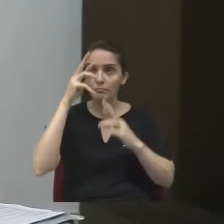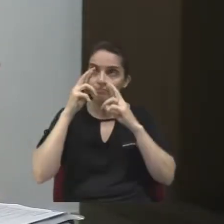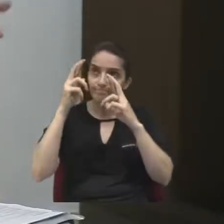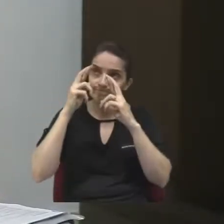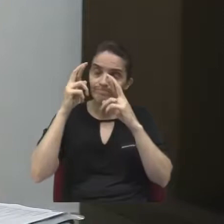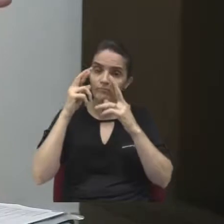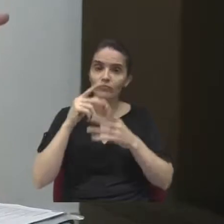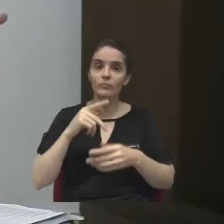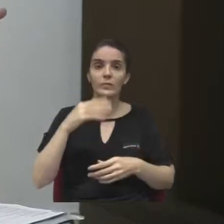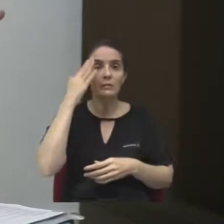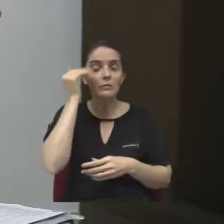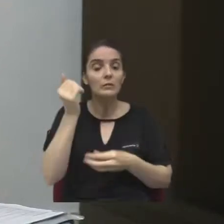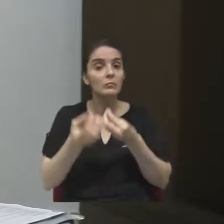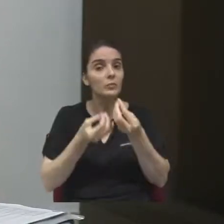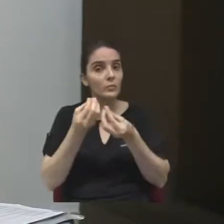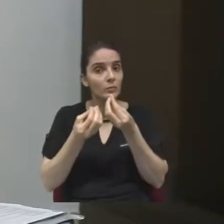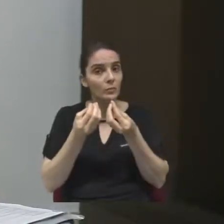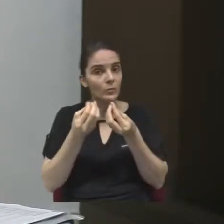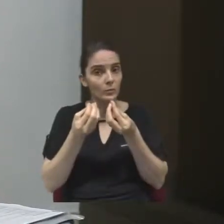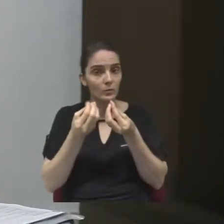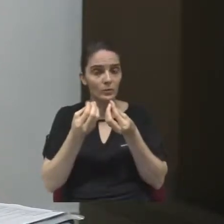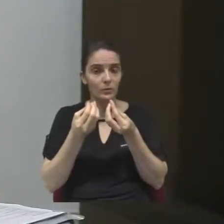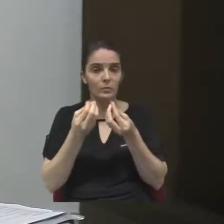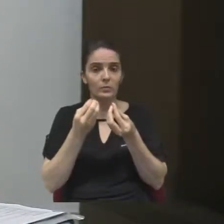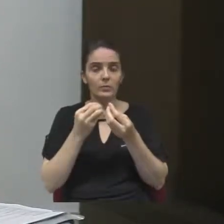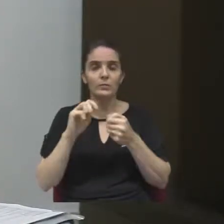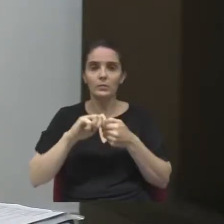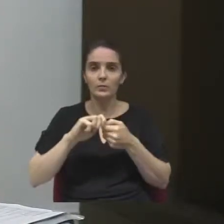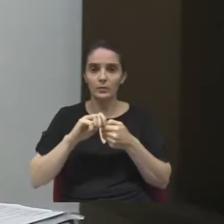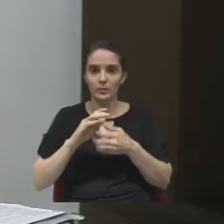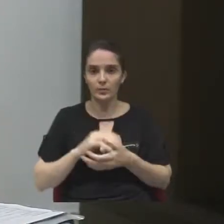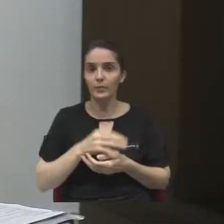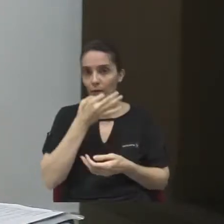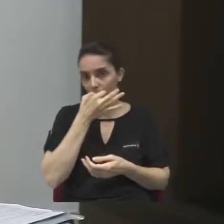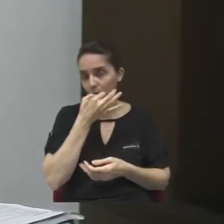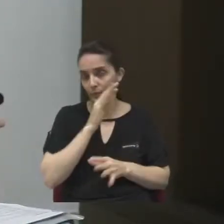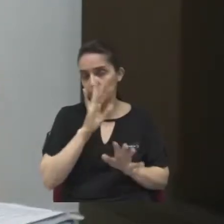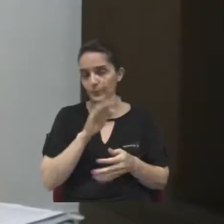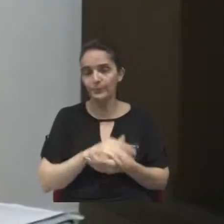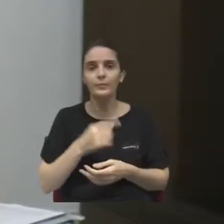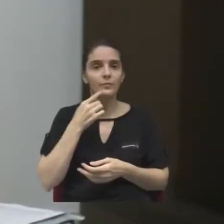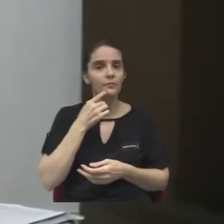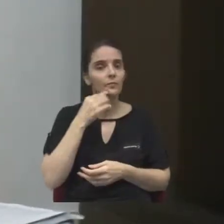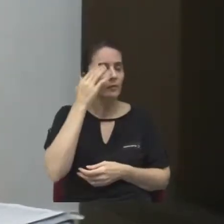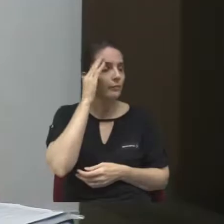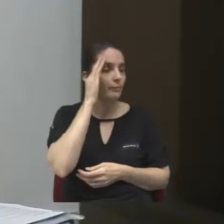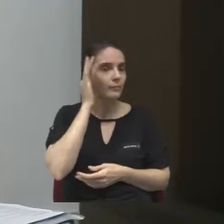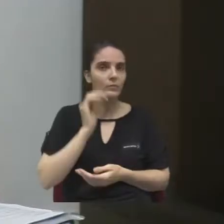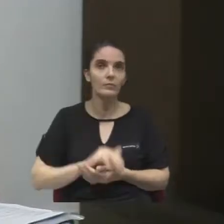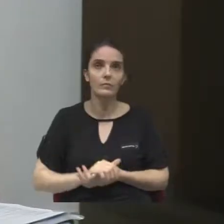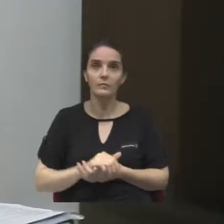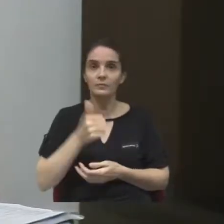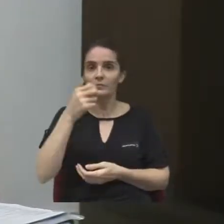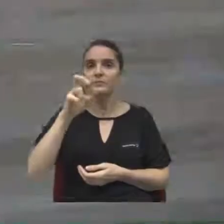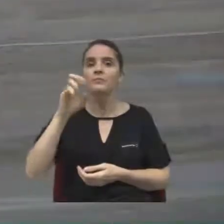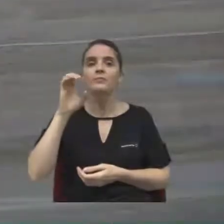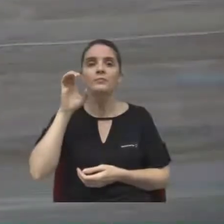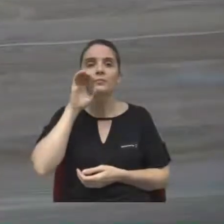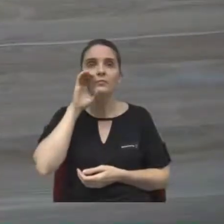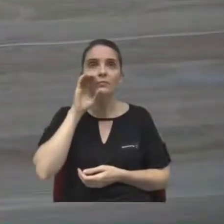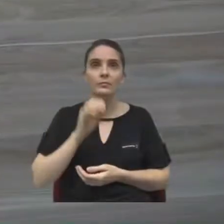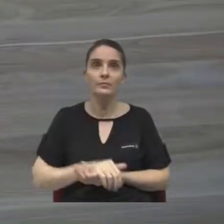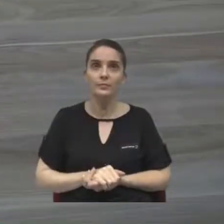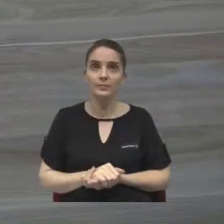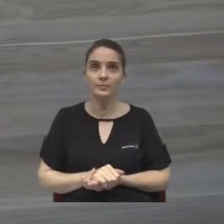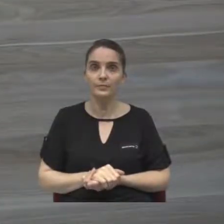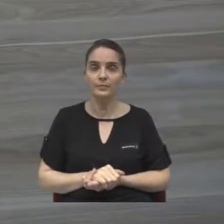menos, saber como fazer o ingresso. Essa é a minha colocação, vereador. Entendi. Tem 15 segundos para você, vereadora Constância. 15